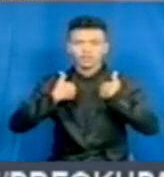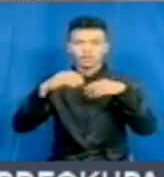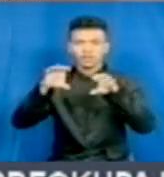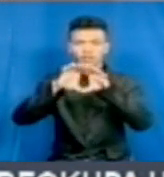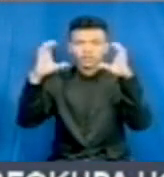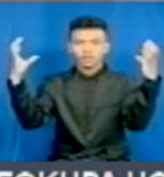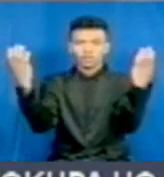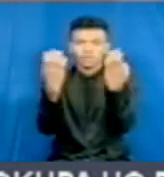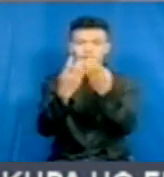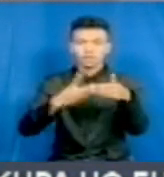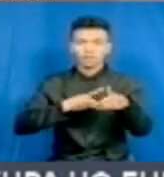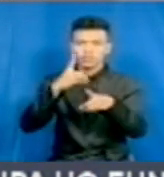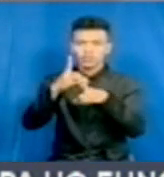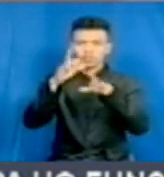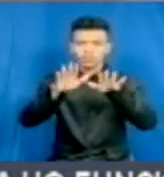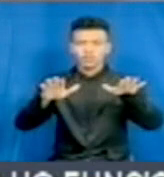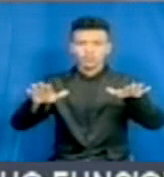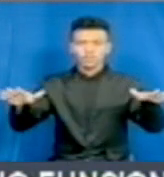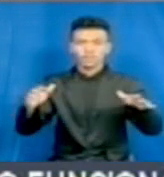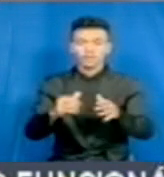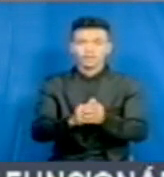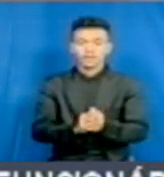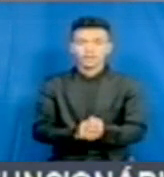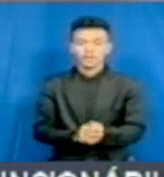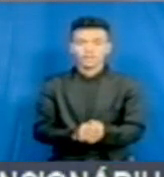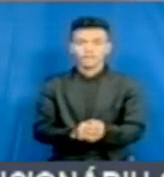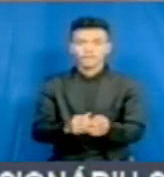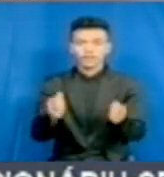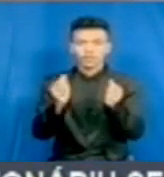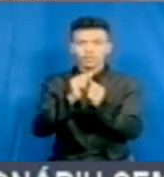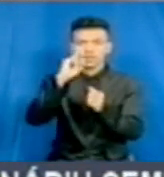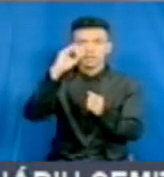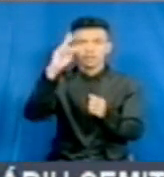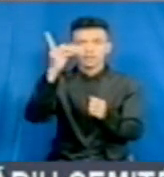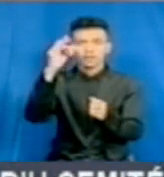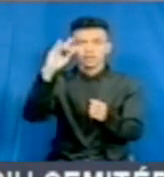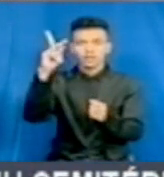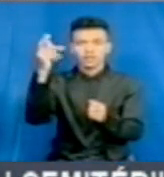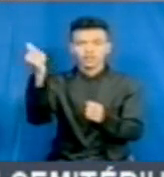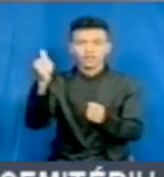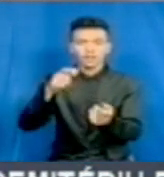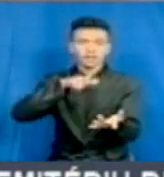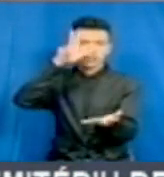komisau ba direito la barik ka ia ne conhecido honaran indica ita